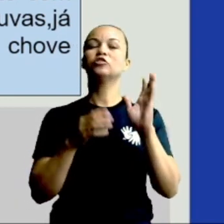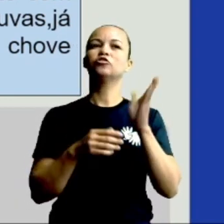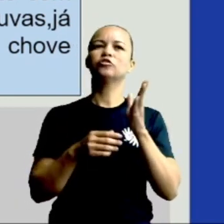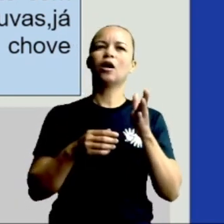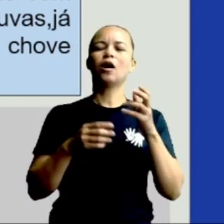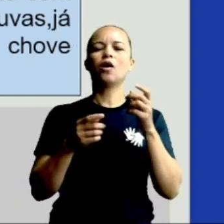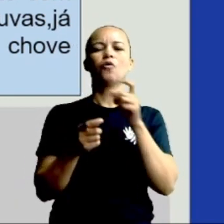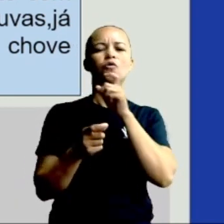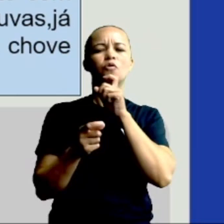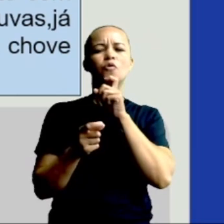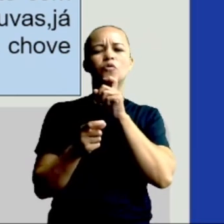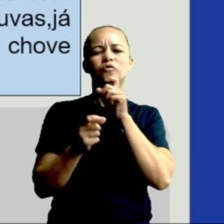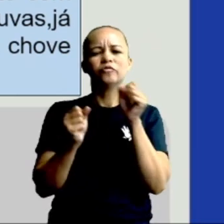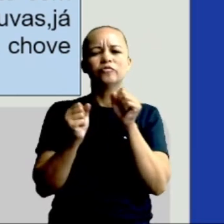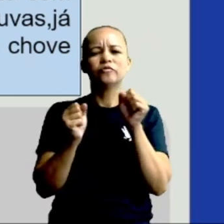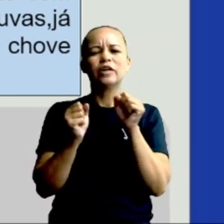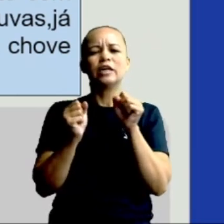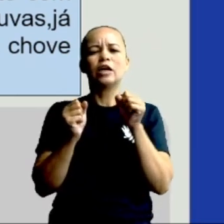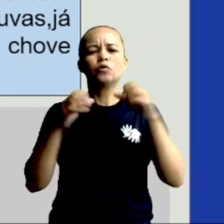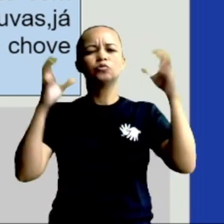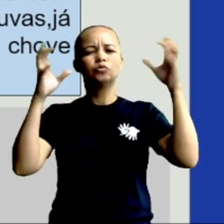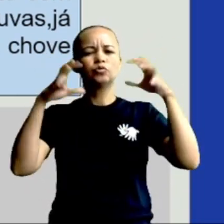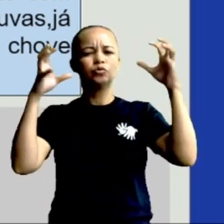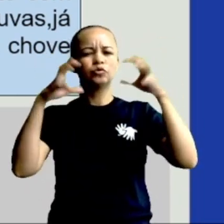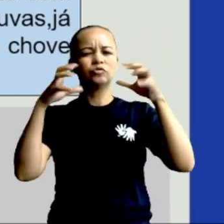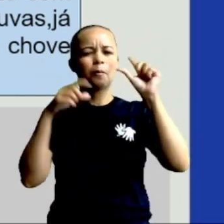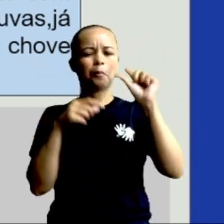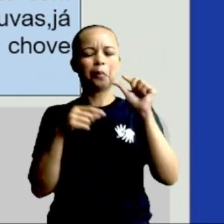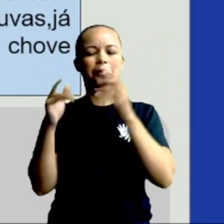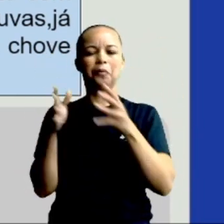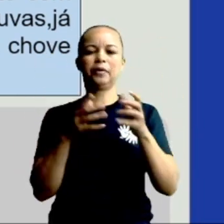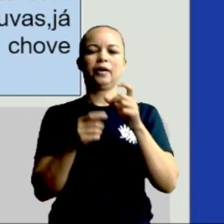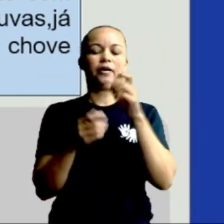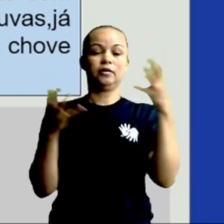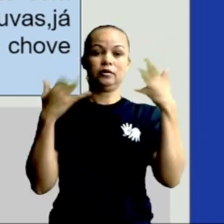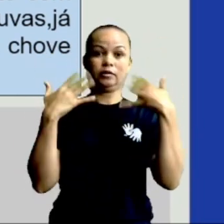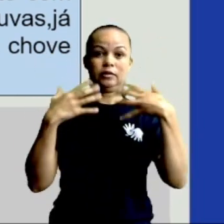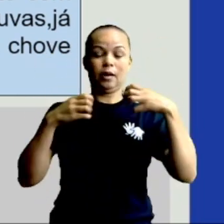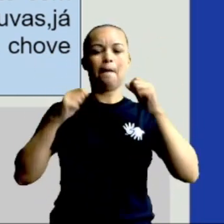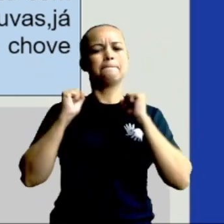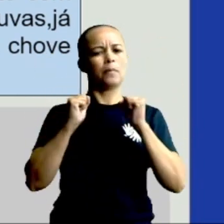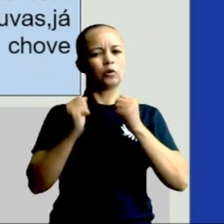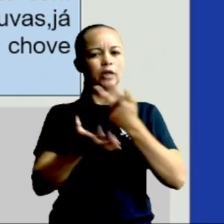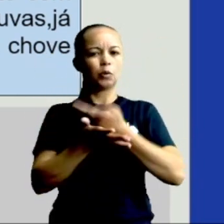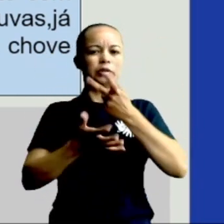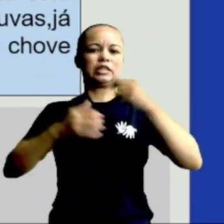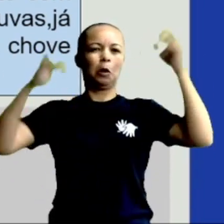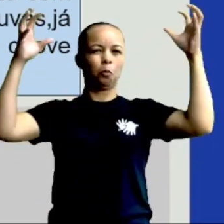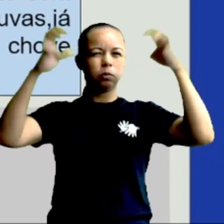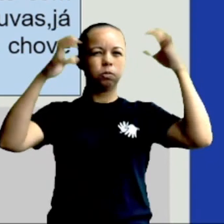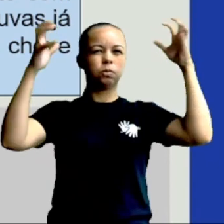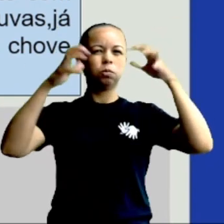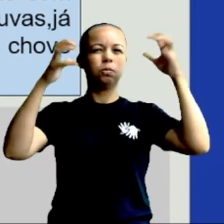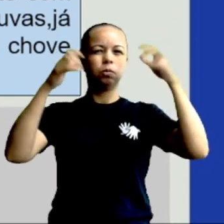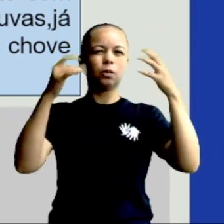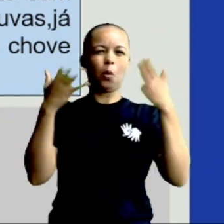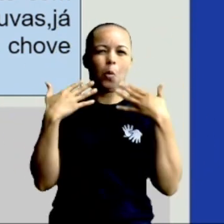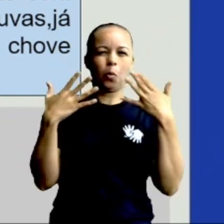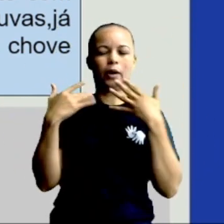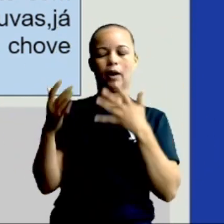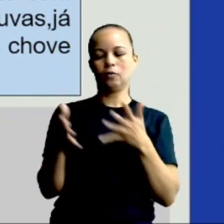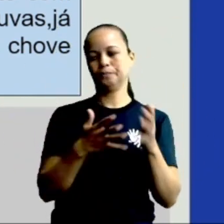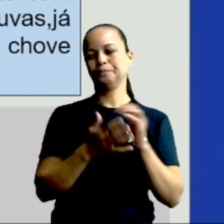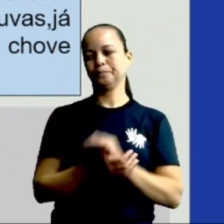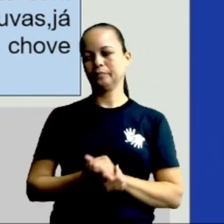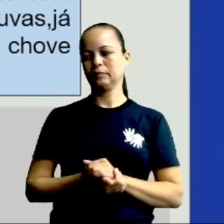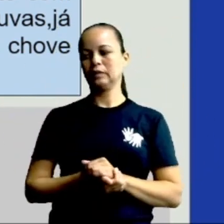muito quente e com elevado índice de chuva e pode ocorrer até tempestade. E a região sul, né? Nesta região as